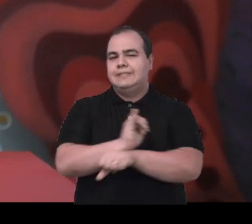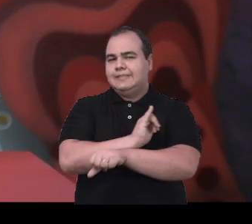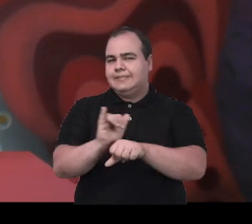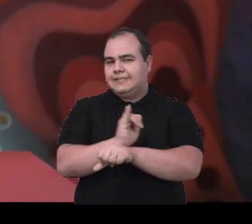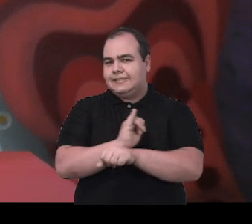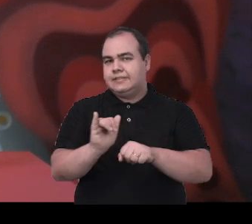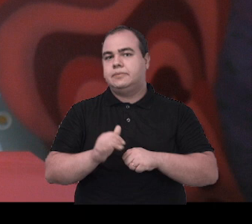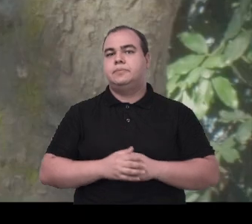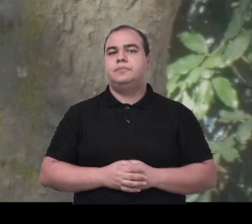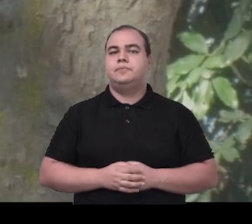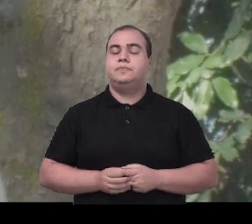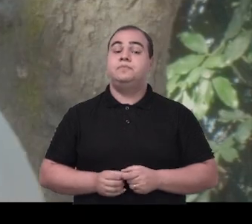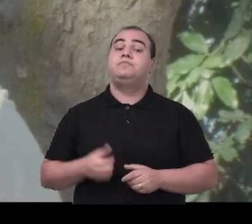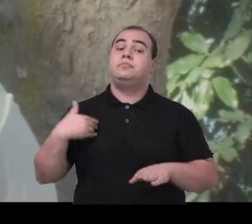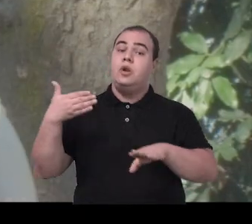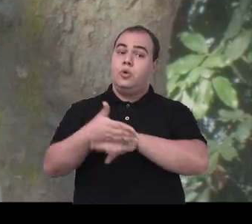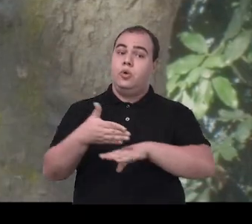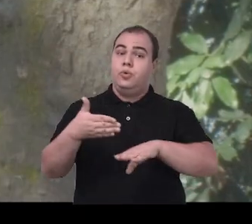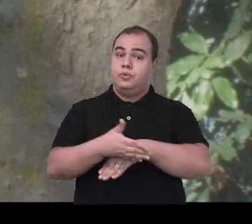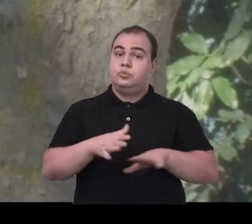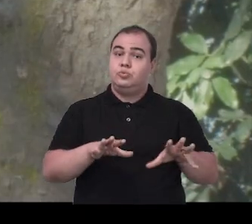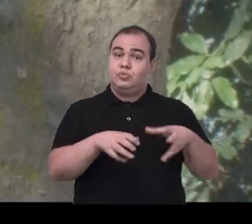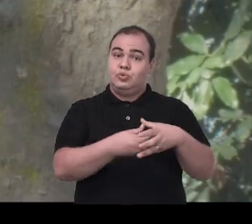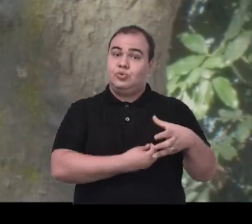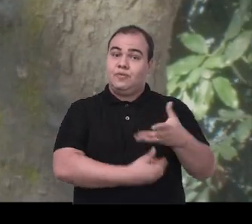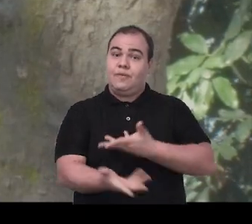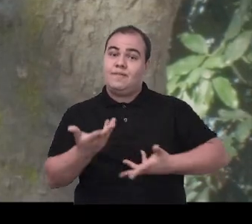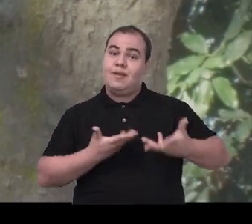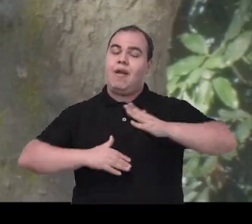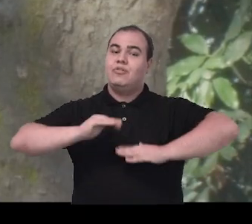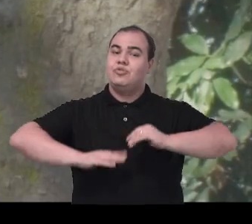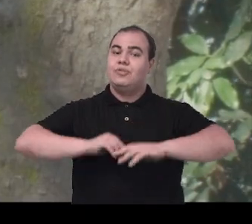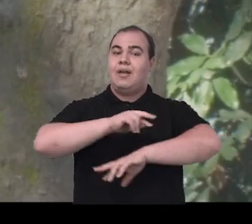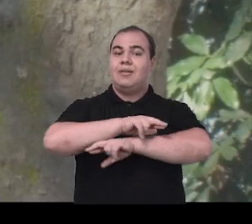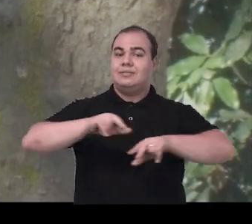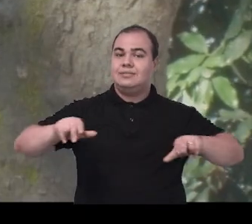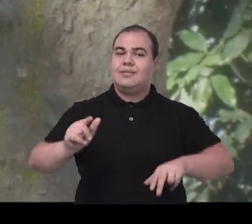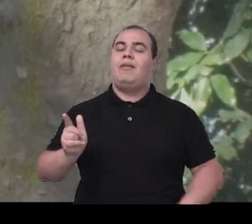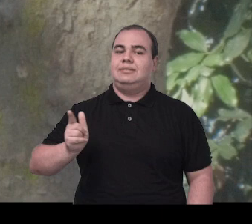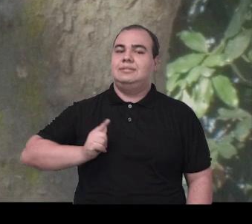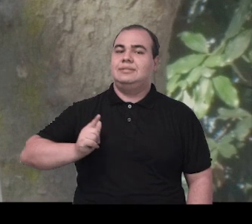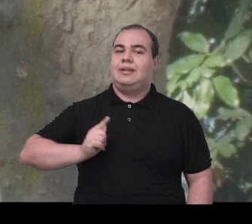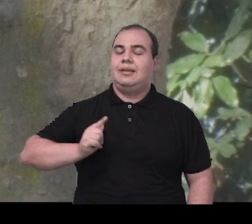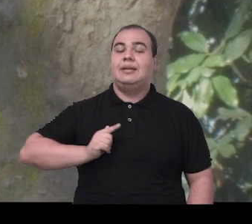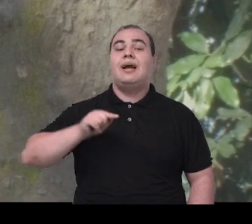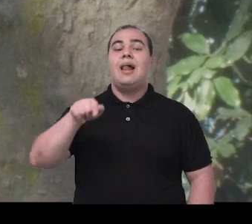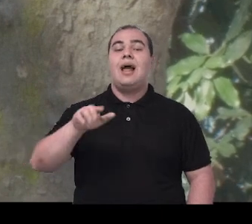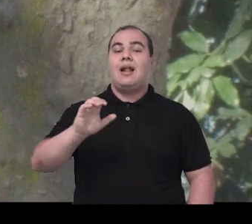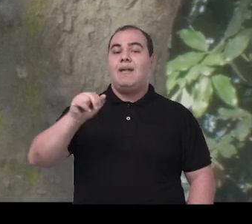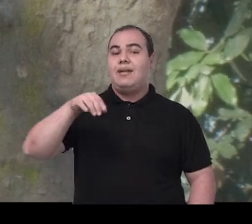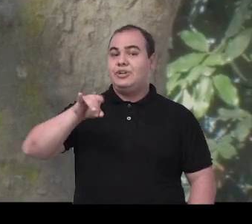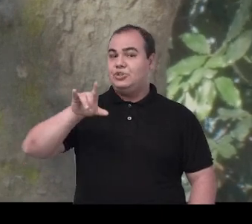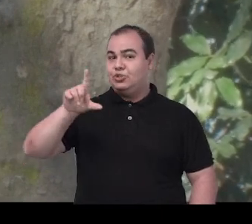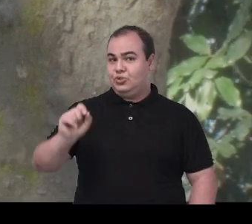outros dispositivos. Frequento o Centro de Convivência Toninha através das atividades, né, que está tendo